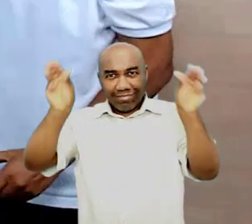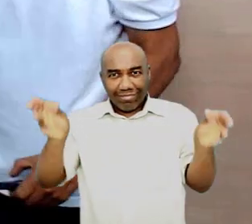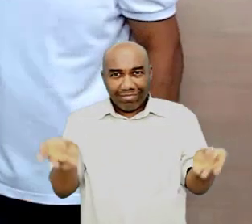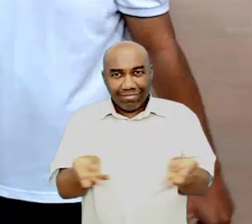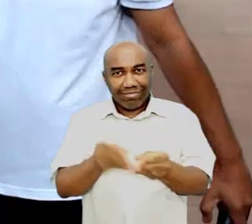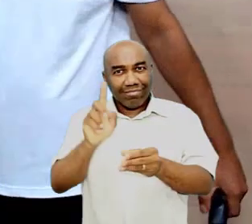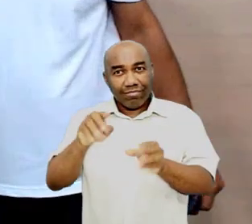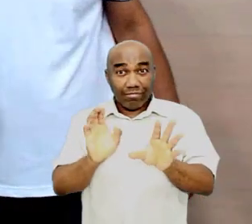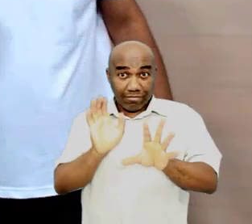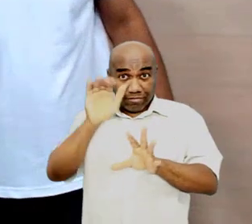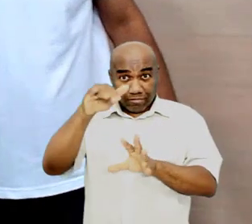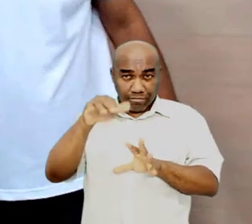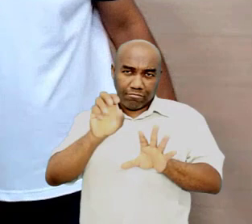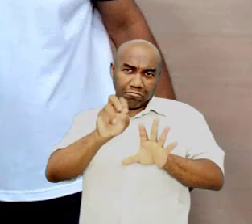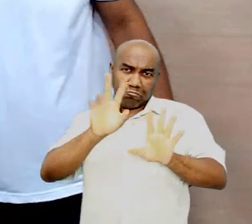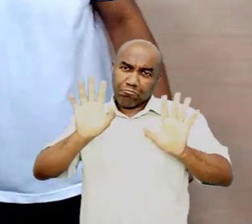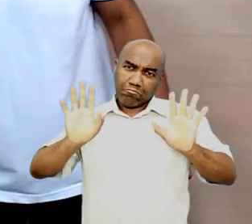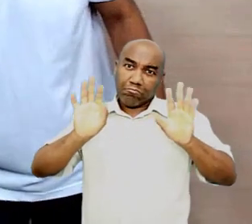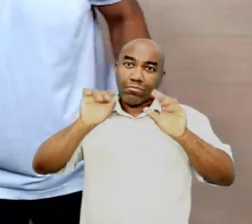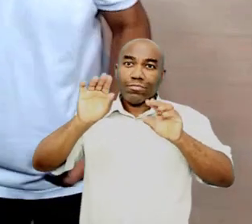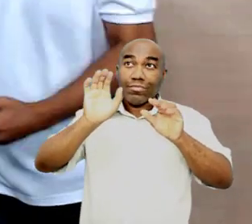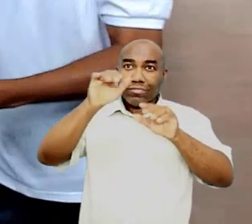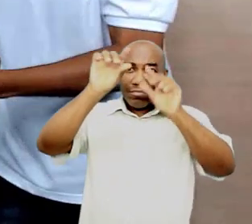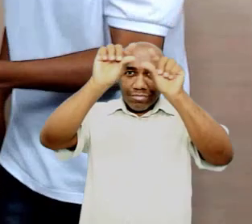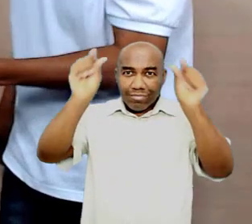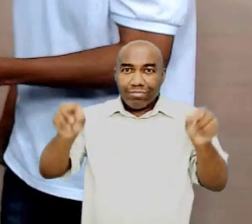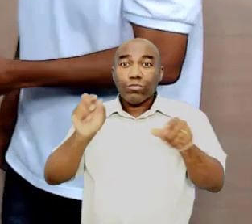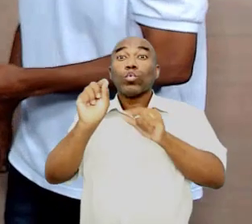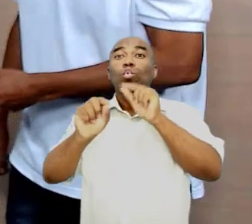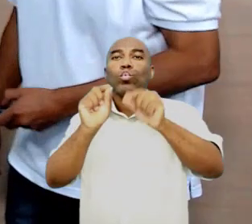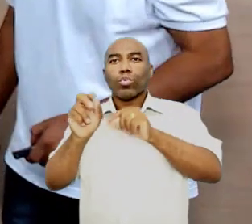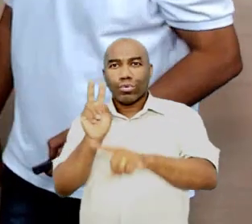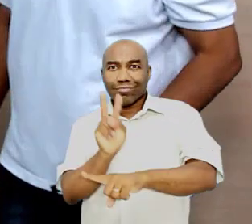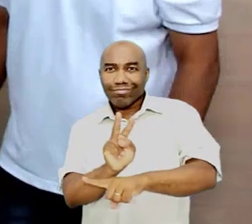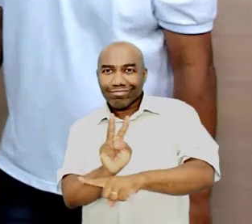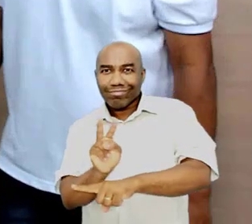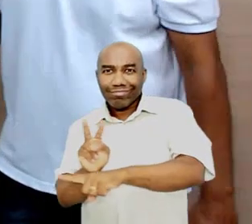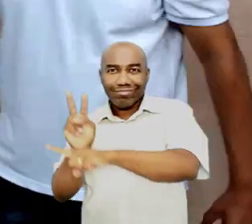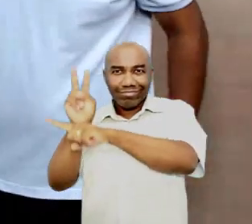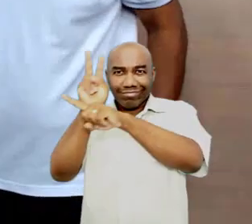Essas proteínas, ela que dá especificidade ao vírus.